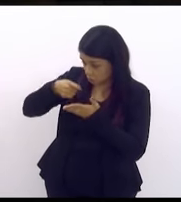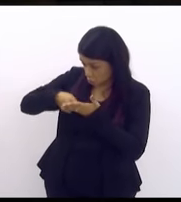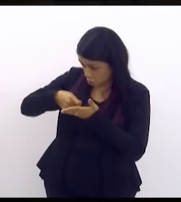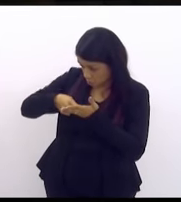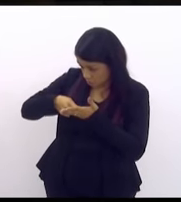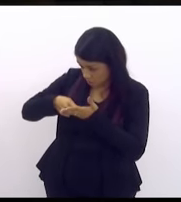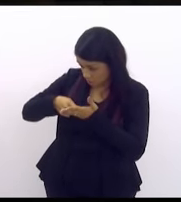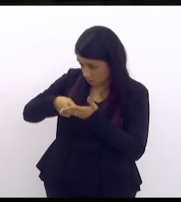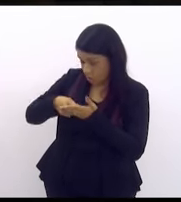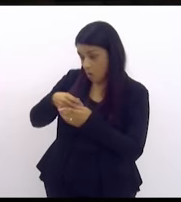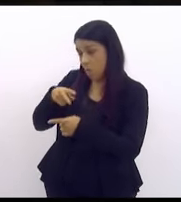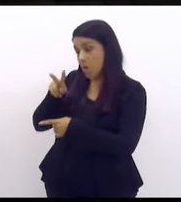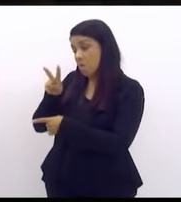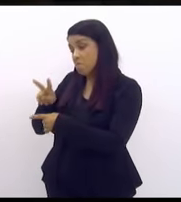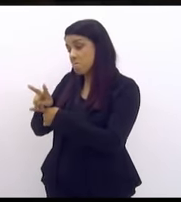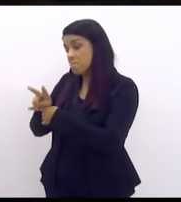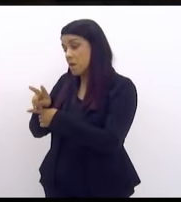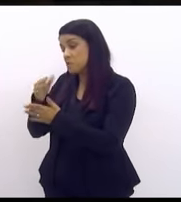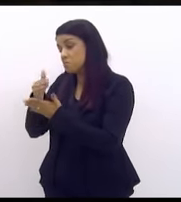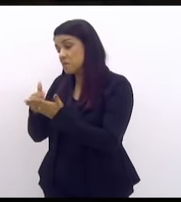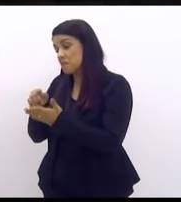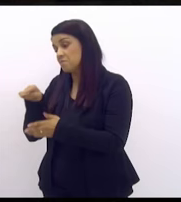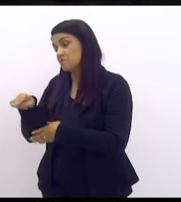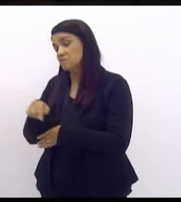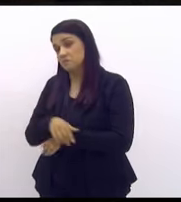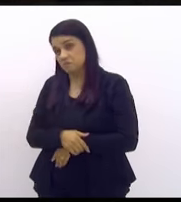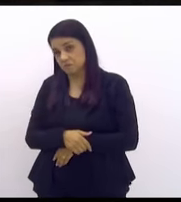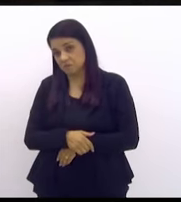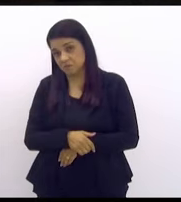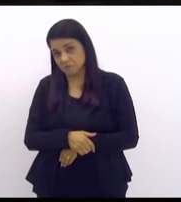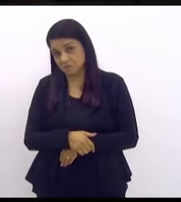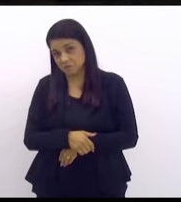eu empresto para os senhores a metade.